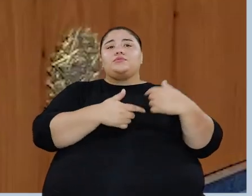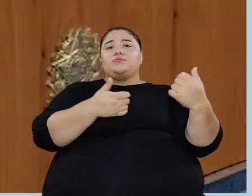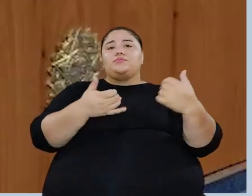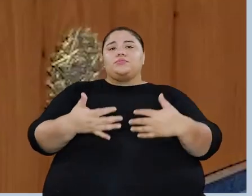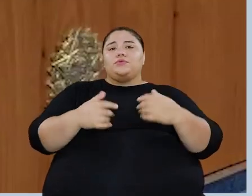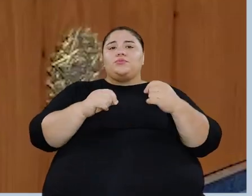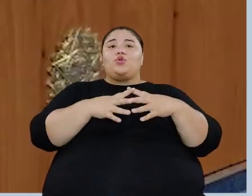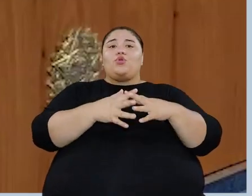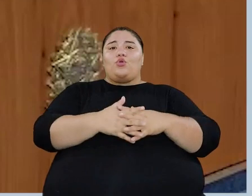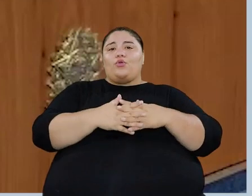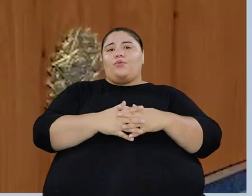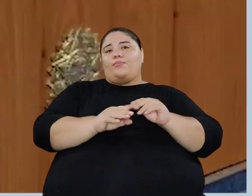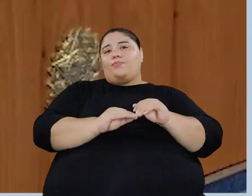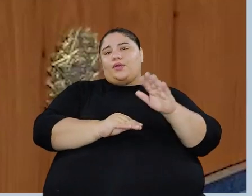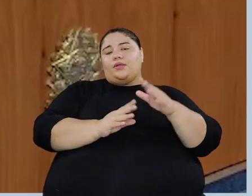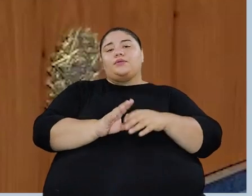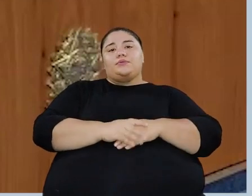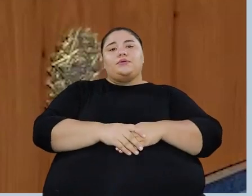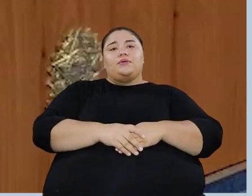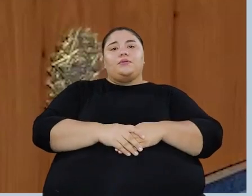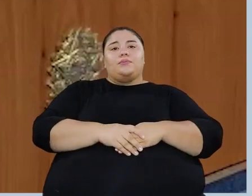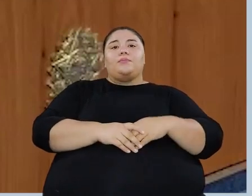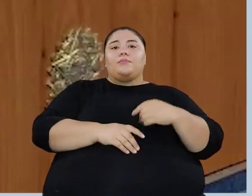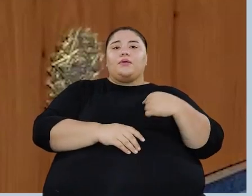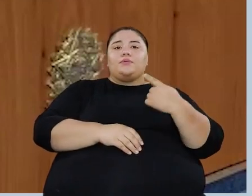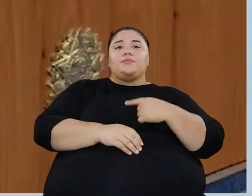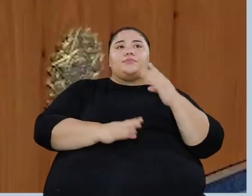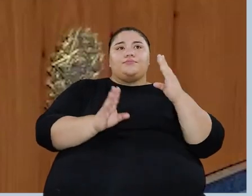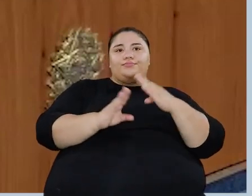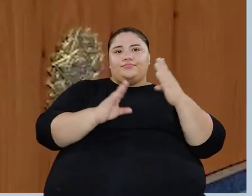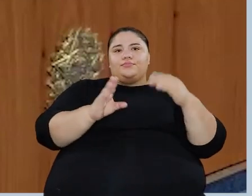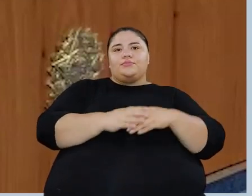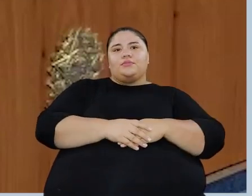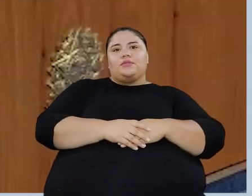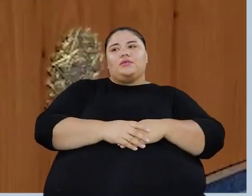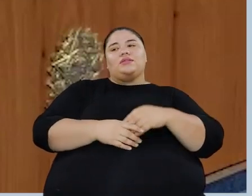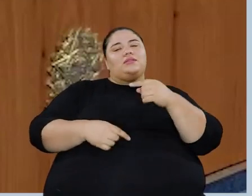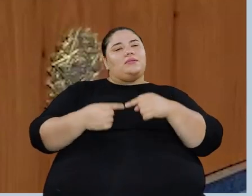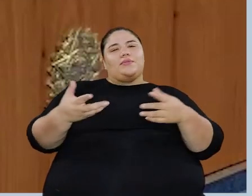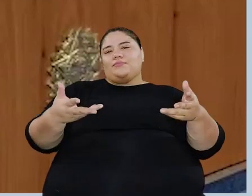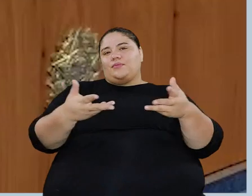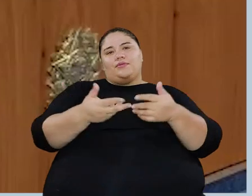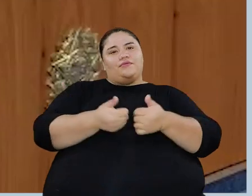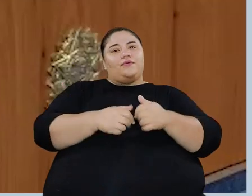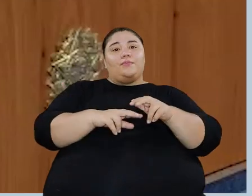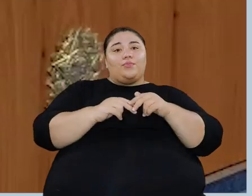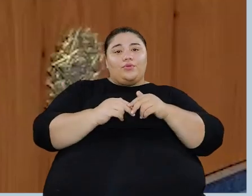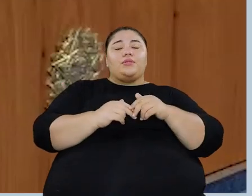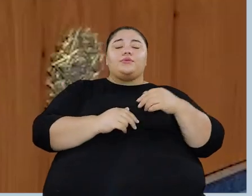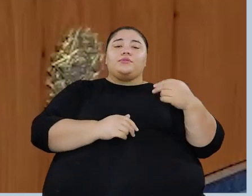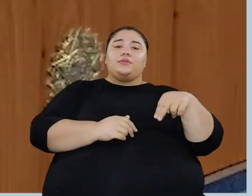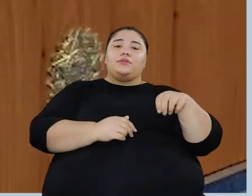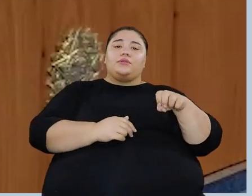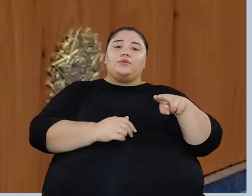Quanto mais complexo, mais fragilidades tem o sistema. Aí esse é um debate fantástico. Por isso que a neutralidade